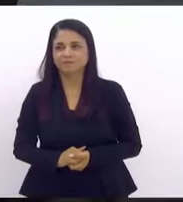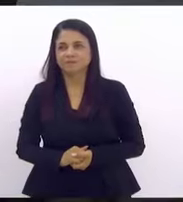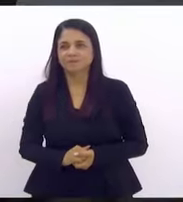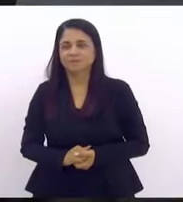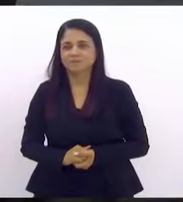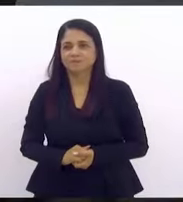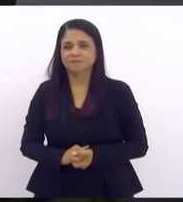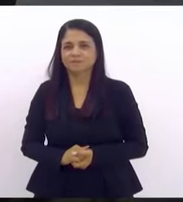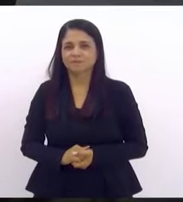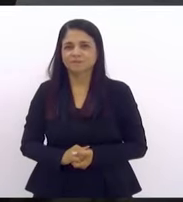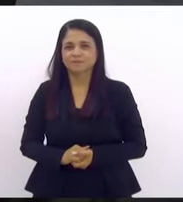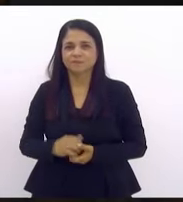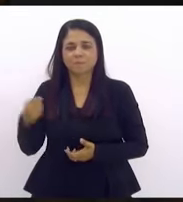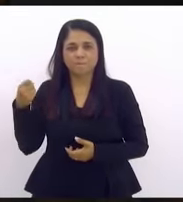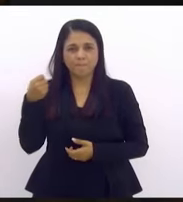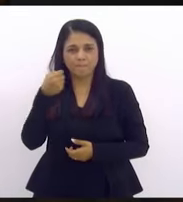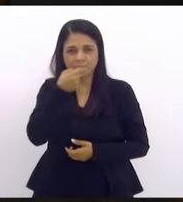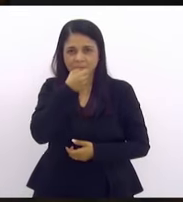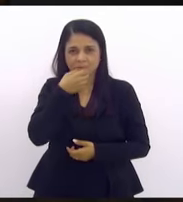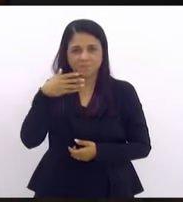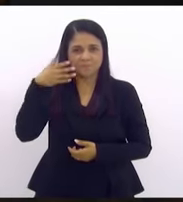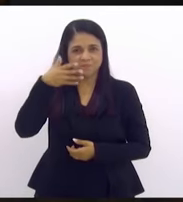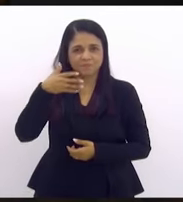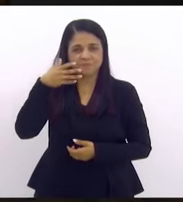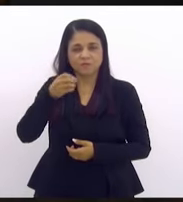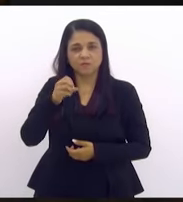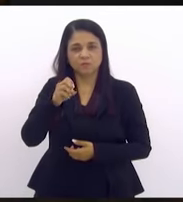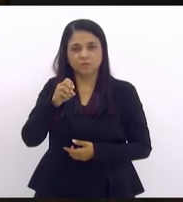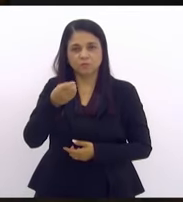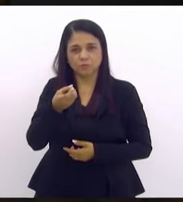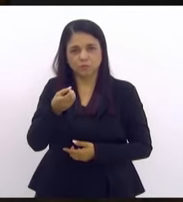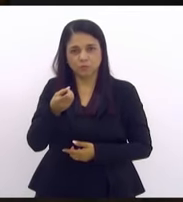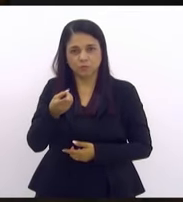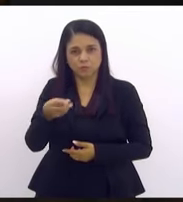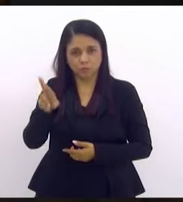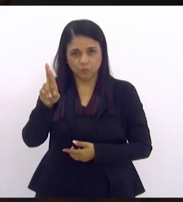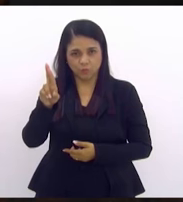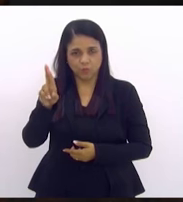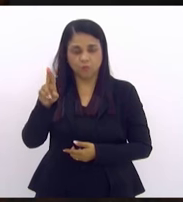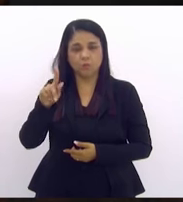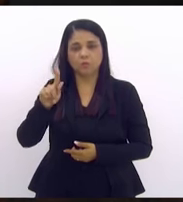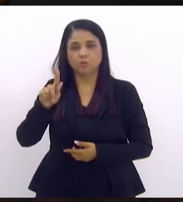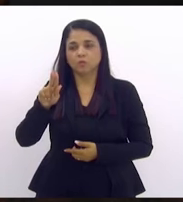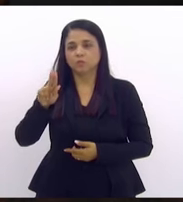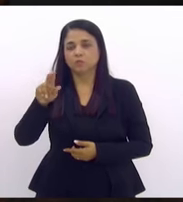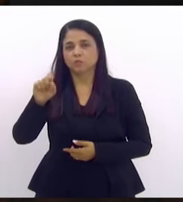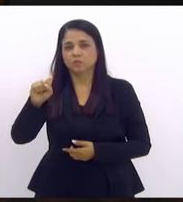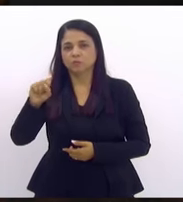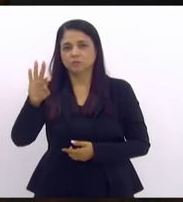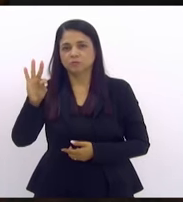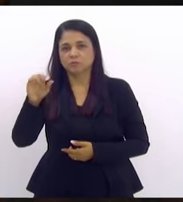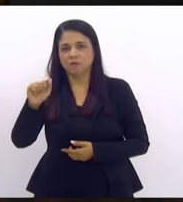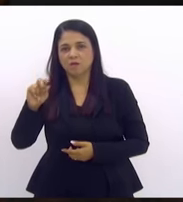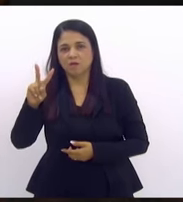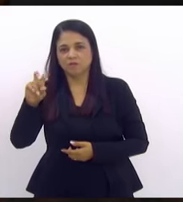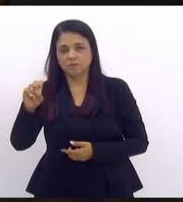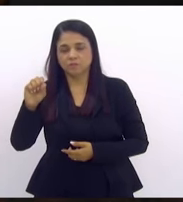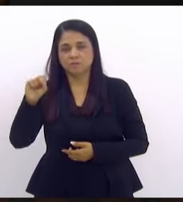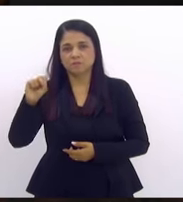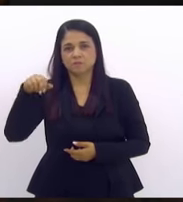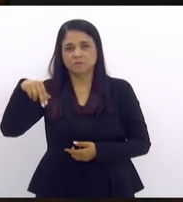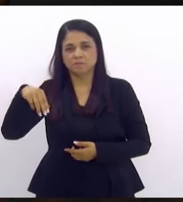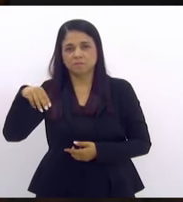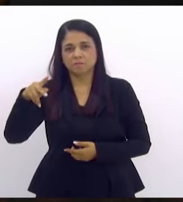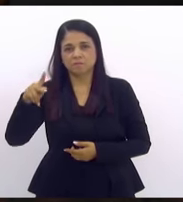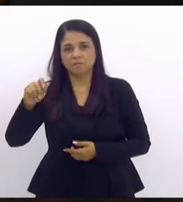noite passo a palavra agora para o Dr Gustavo Sampaio tes Ferreira professor de direito